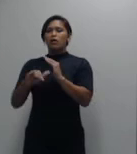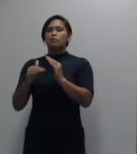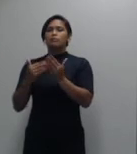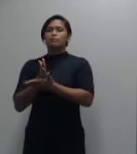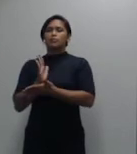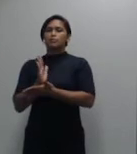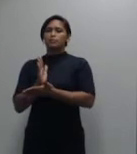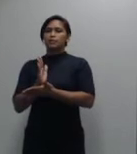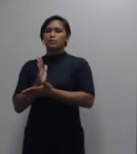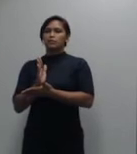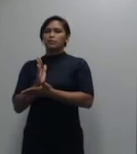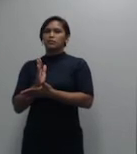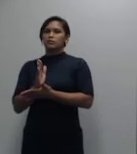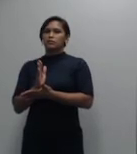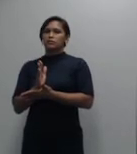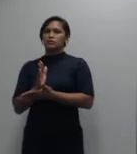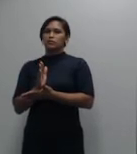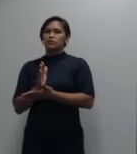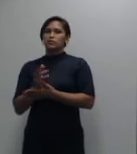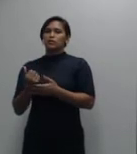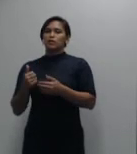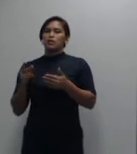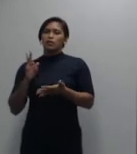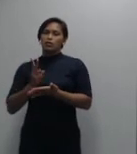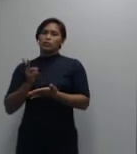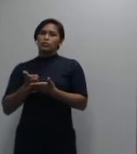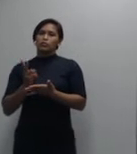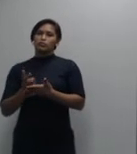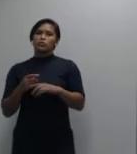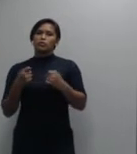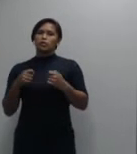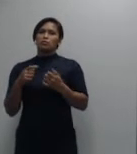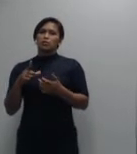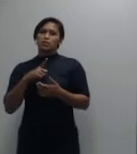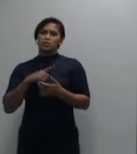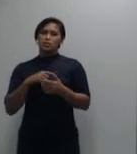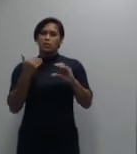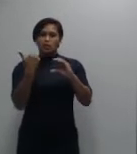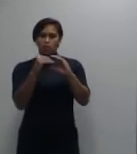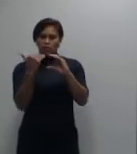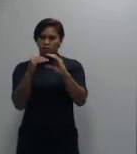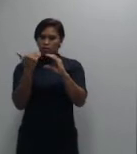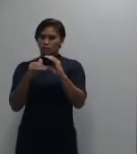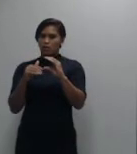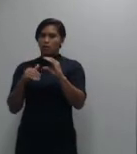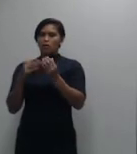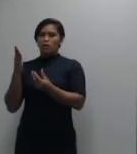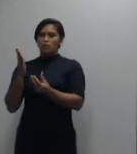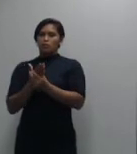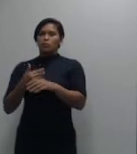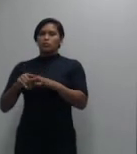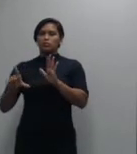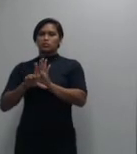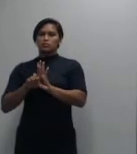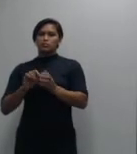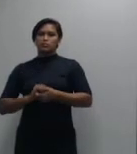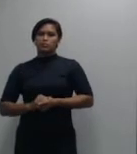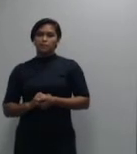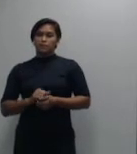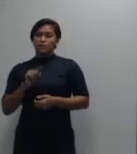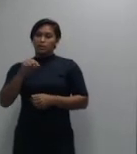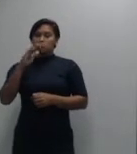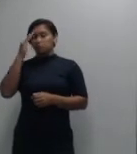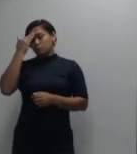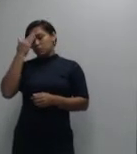com relação ao procedimento necessário o indivíduo encaminhamento do processo legislativo pelo nesse